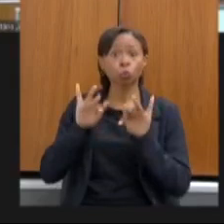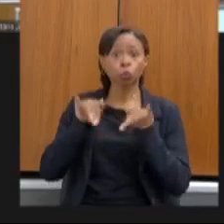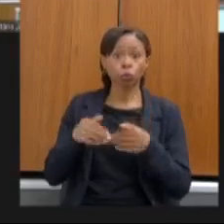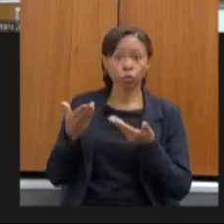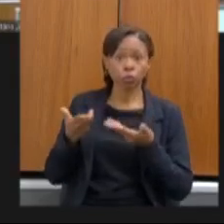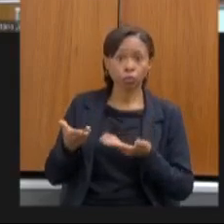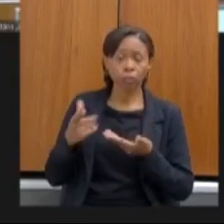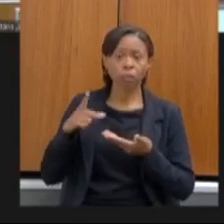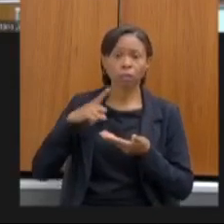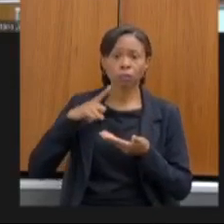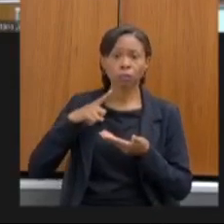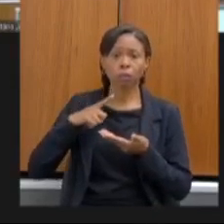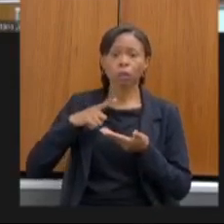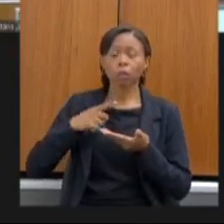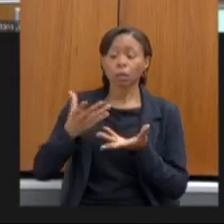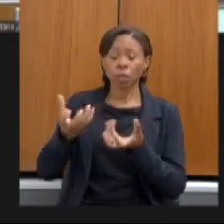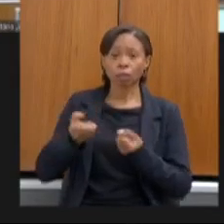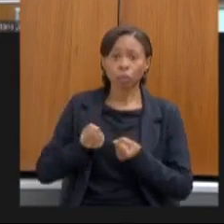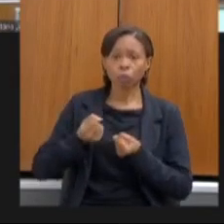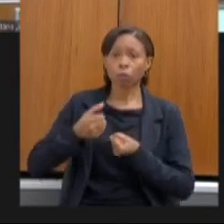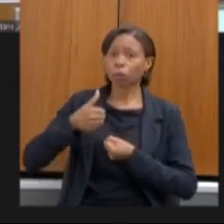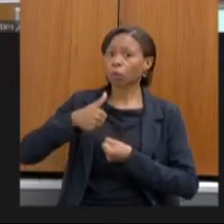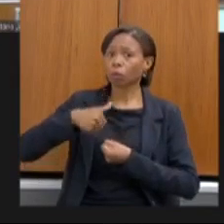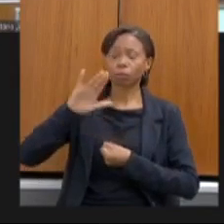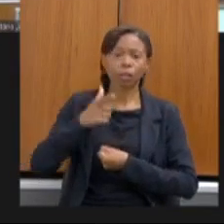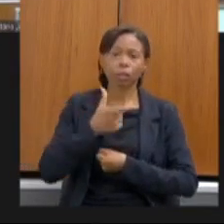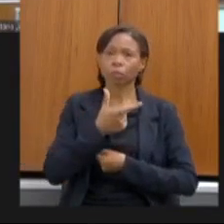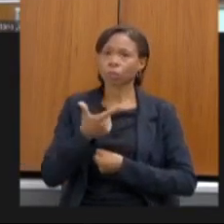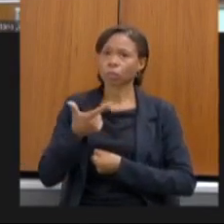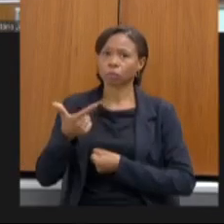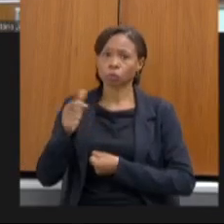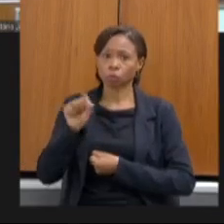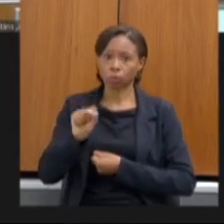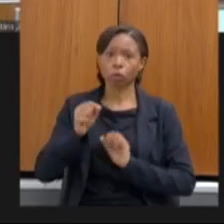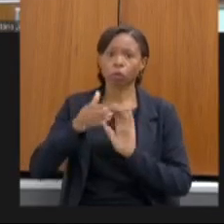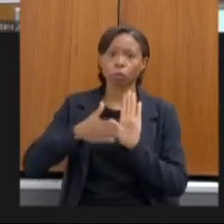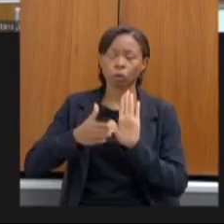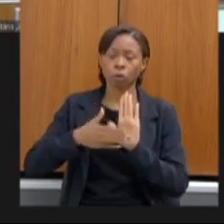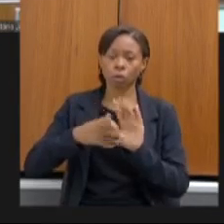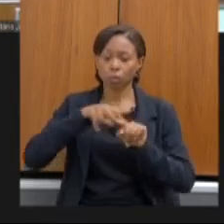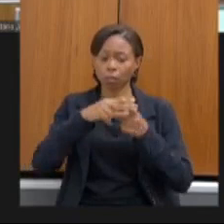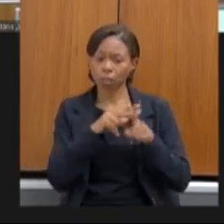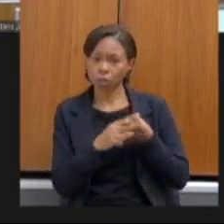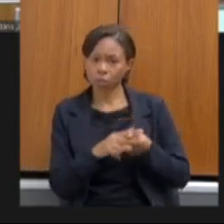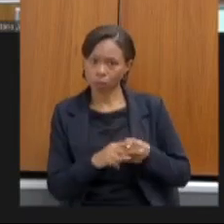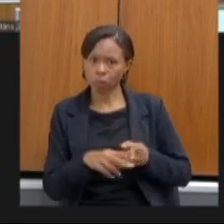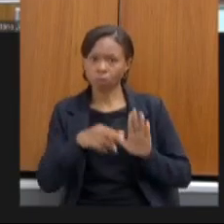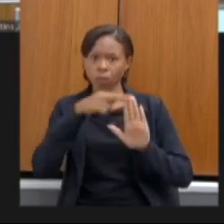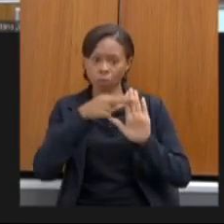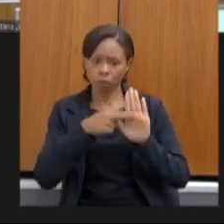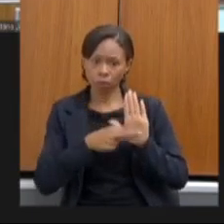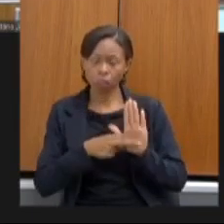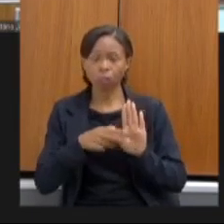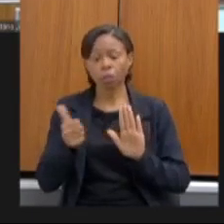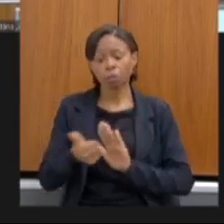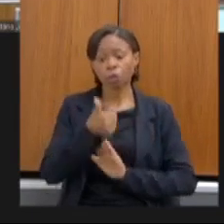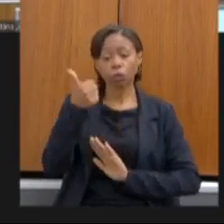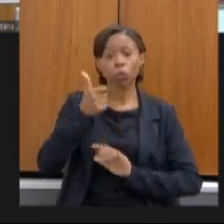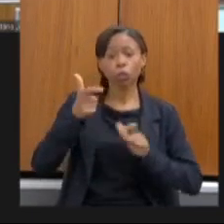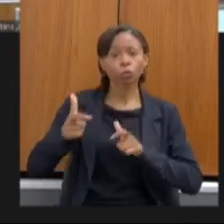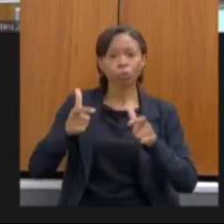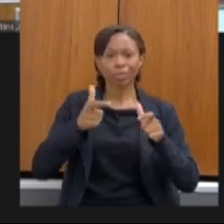recebimento de mais de 208 propostas de revisão de normativos regulatórios e melhoria do ambiente de negócio